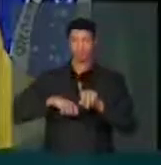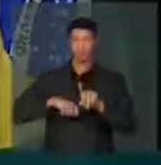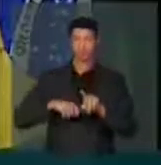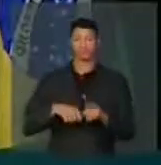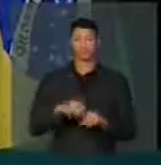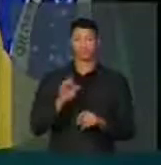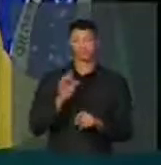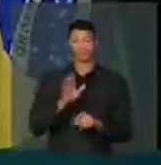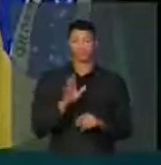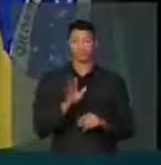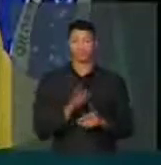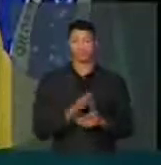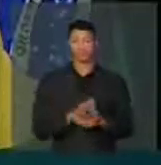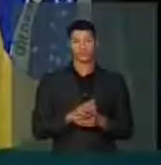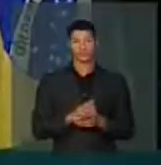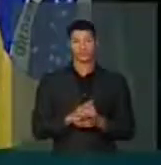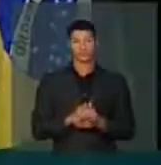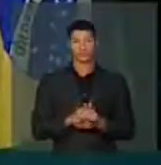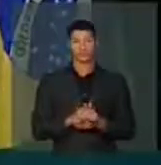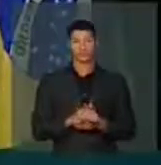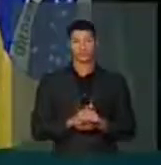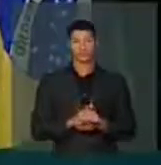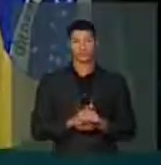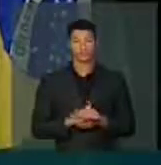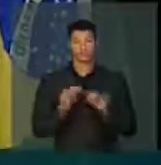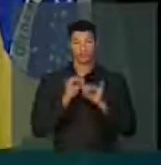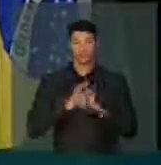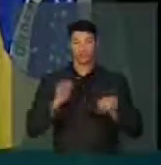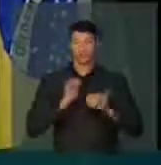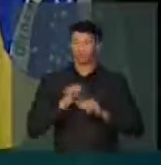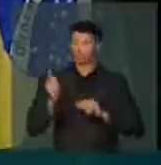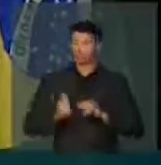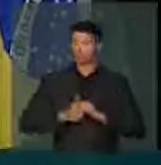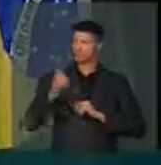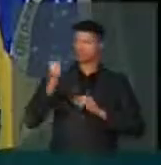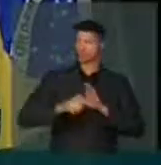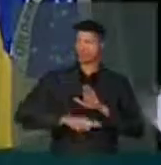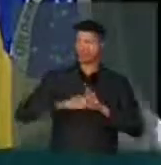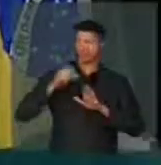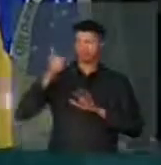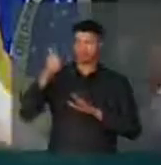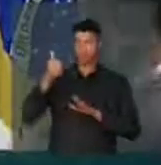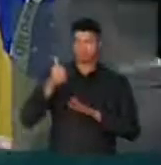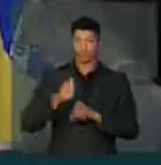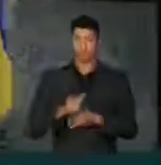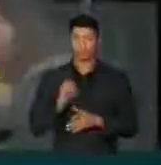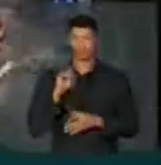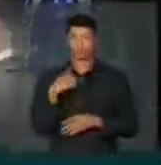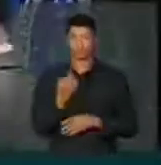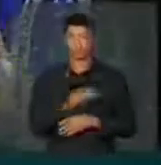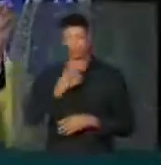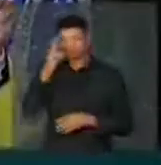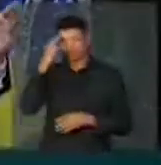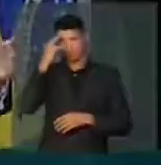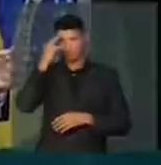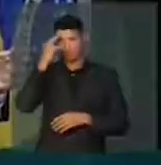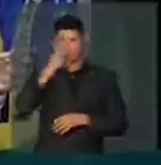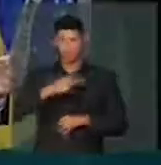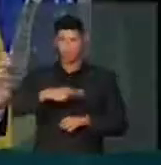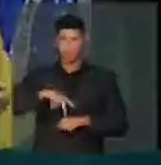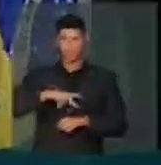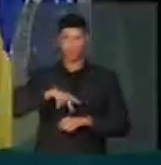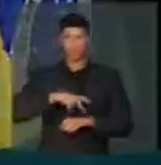são só 10 meses que se anunciou o resultado eleitoral, se nós imaginarmos o